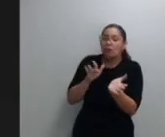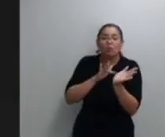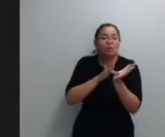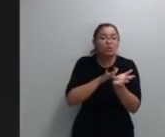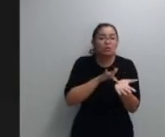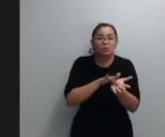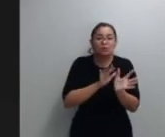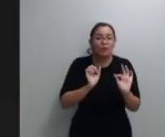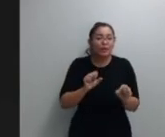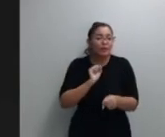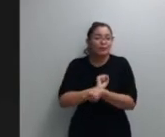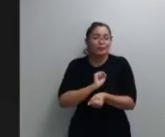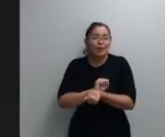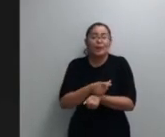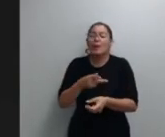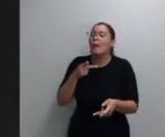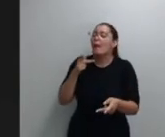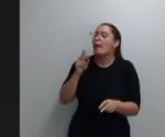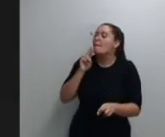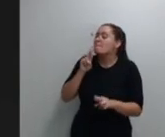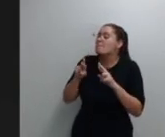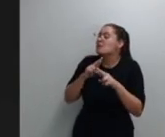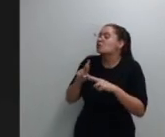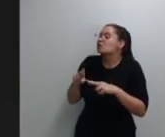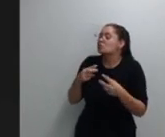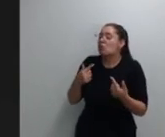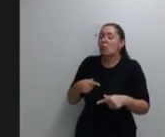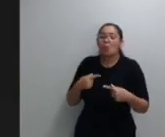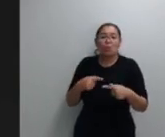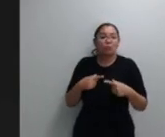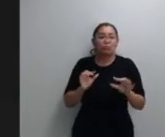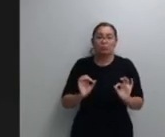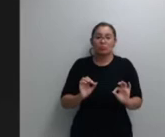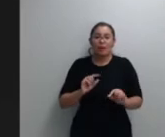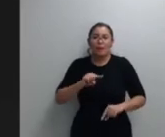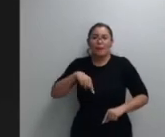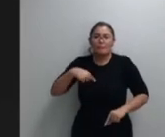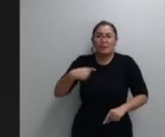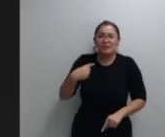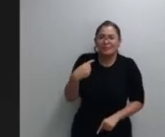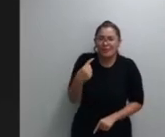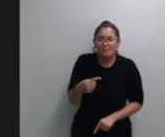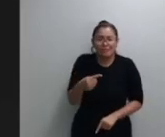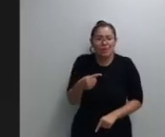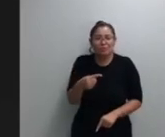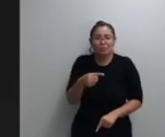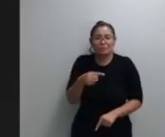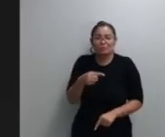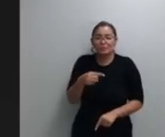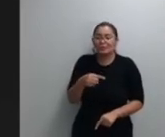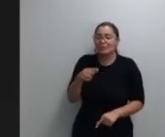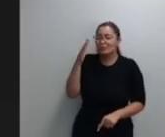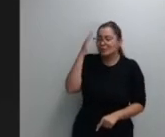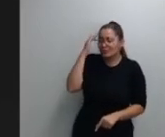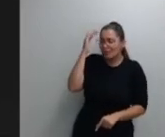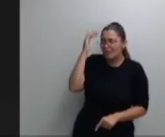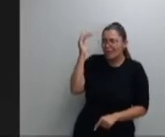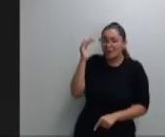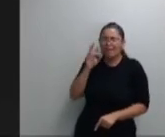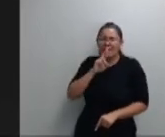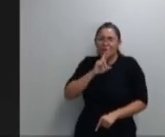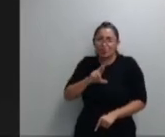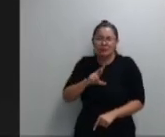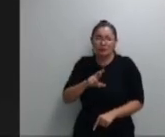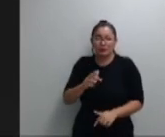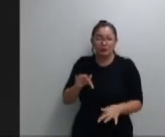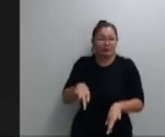impetrantes para questionar a legalidade apenas após conhecer o resultado do concurso, não no momento da vinda à